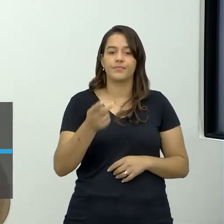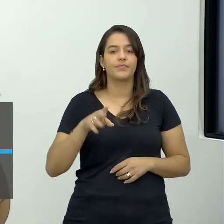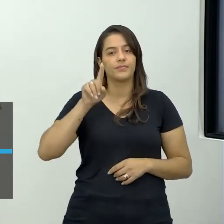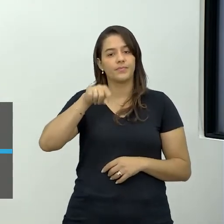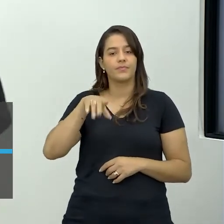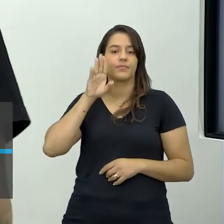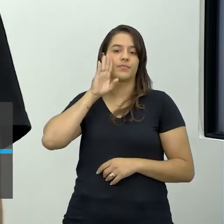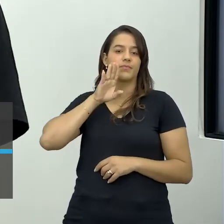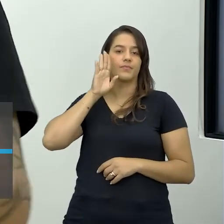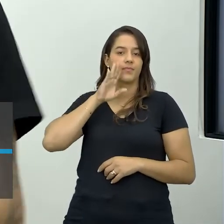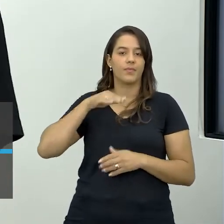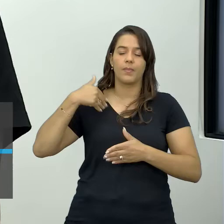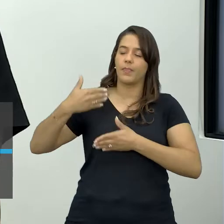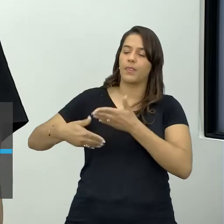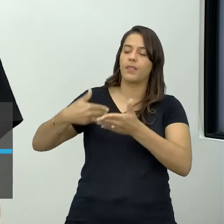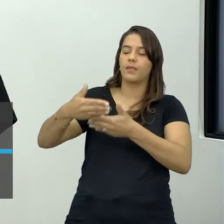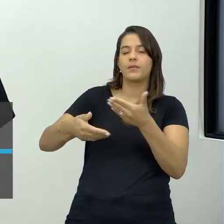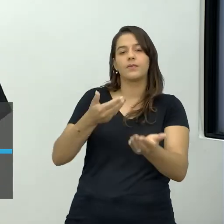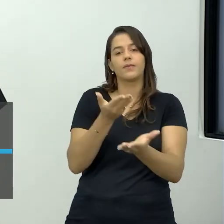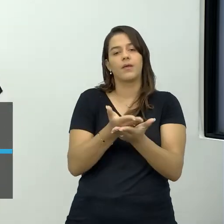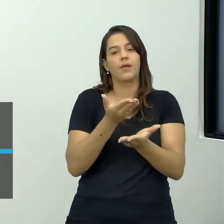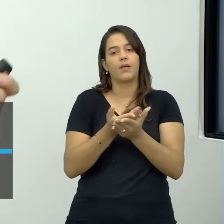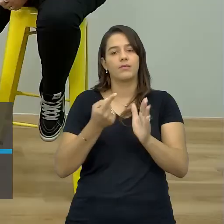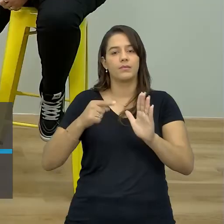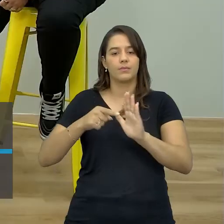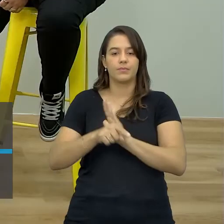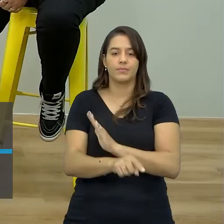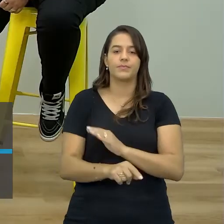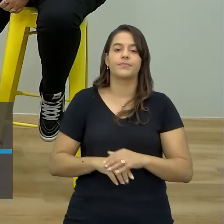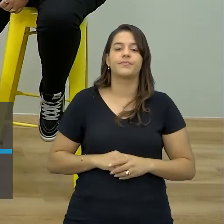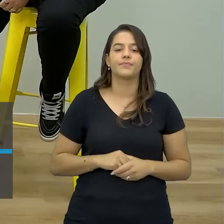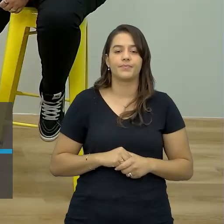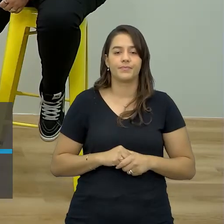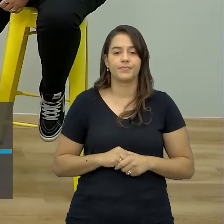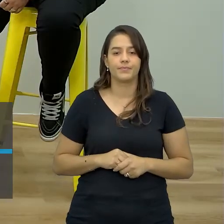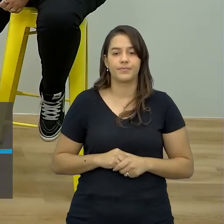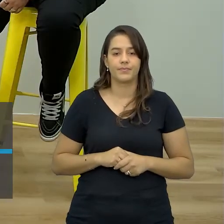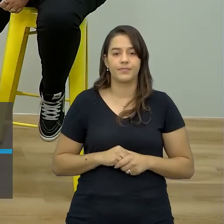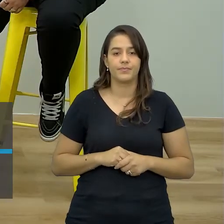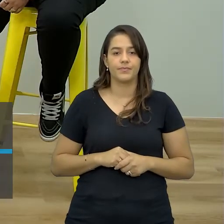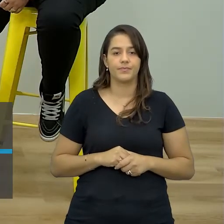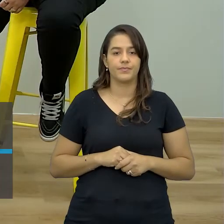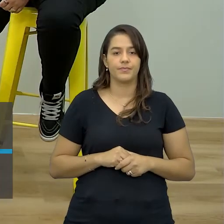legal. A gente vai vendo isso ao decorrer das aulas no aprofundamento. Bom,